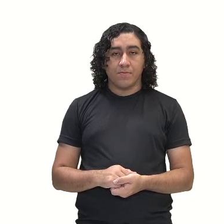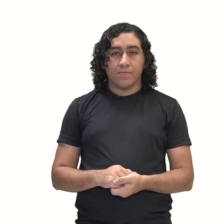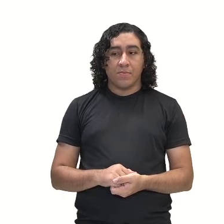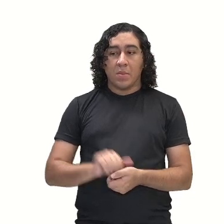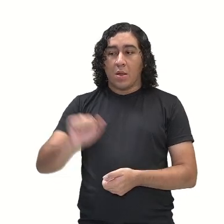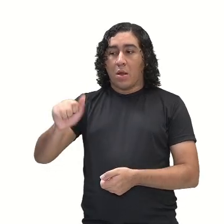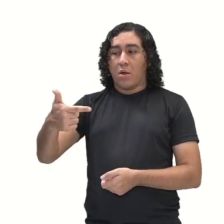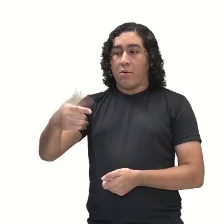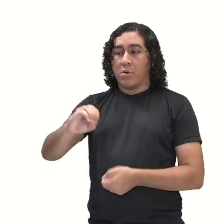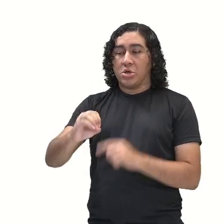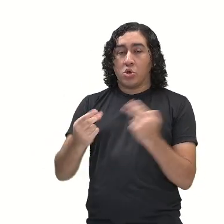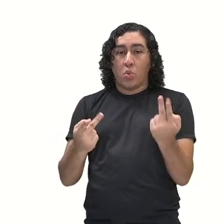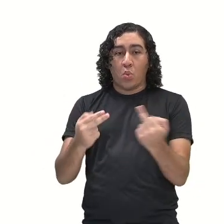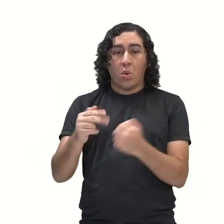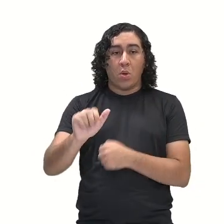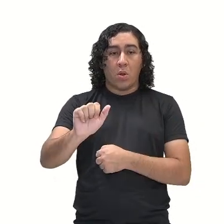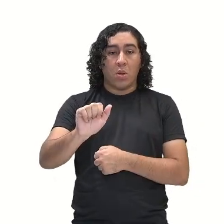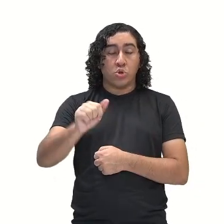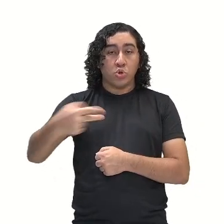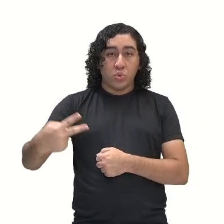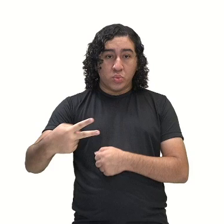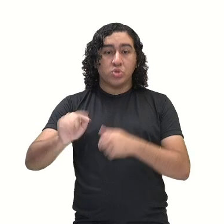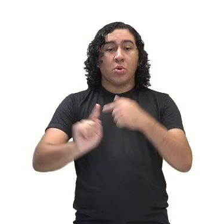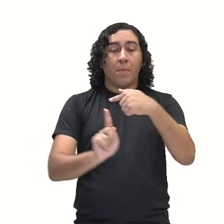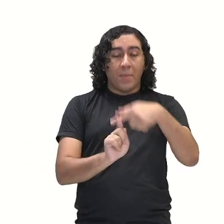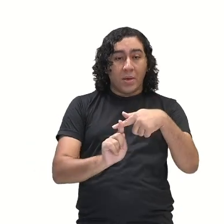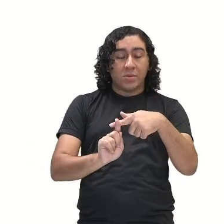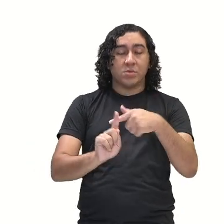A20 é igual a 2 mais